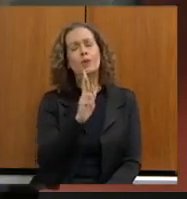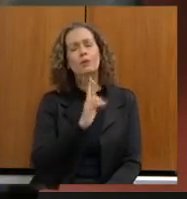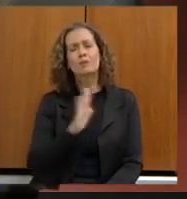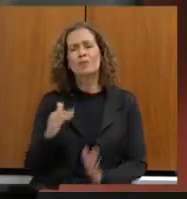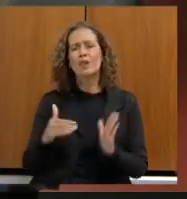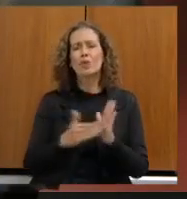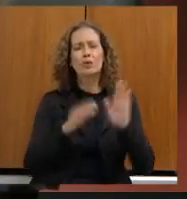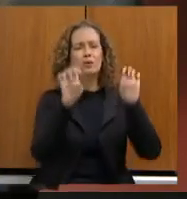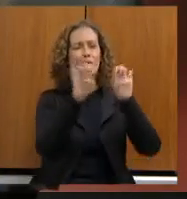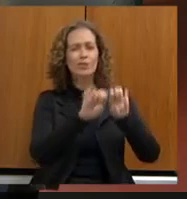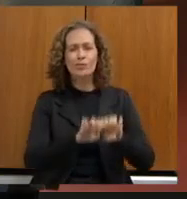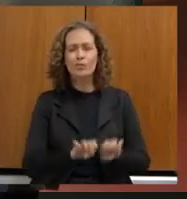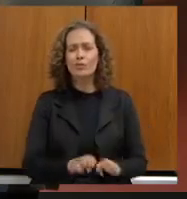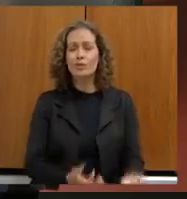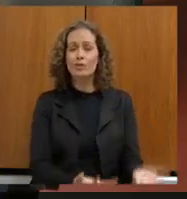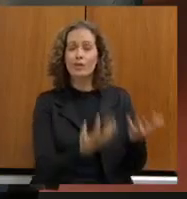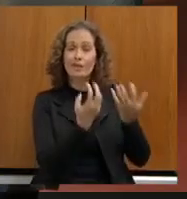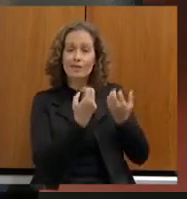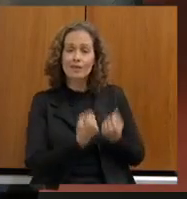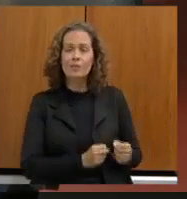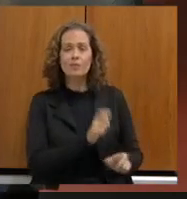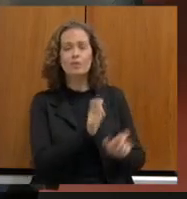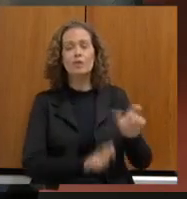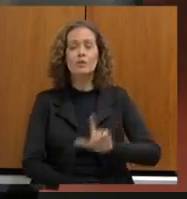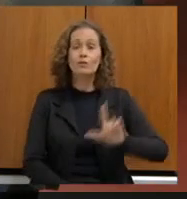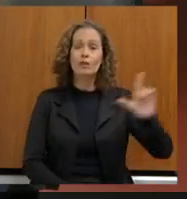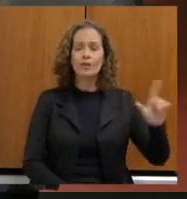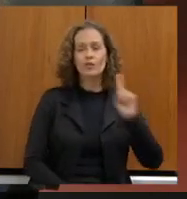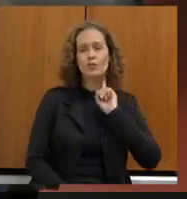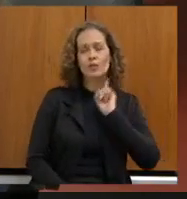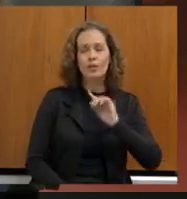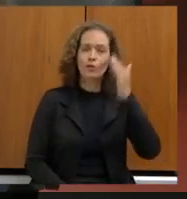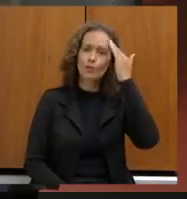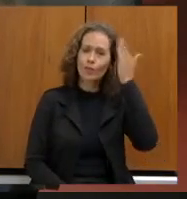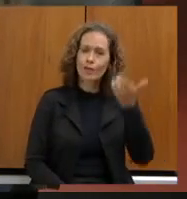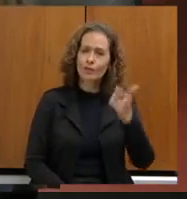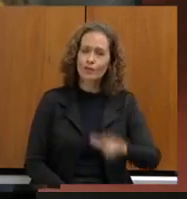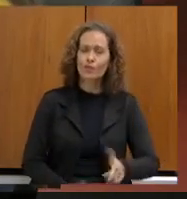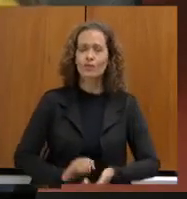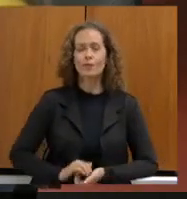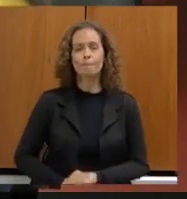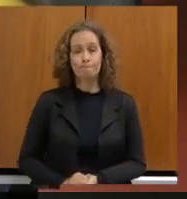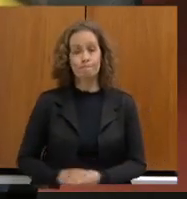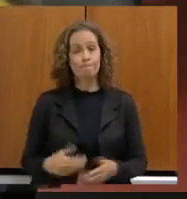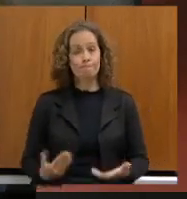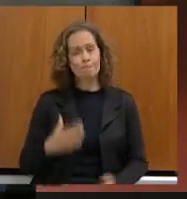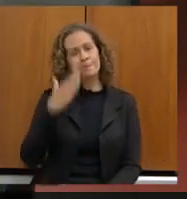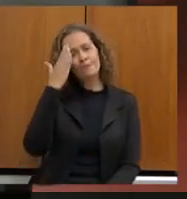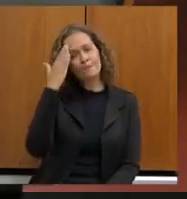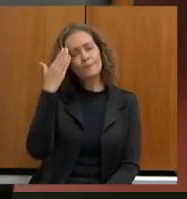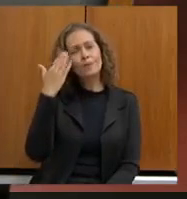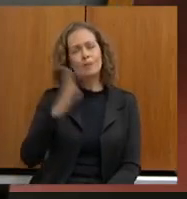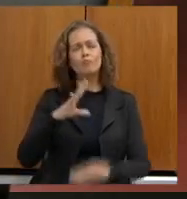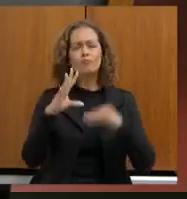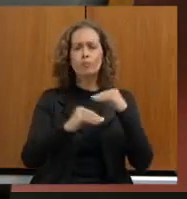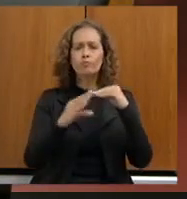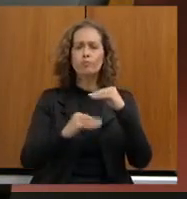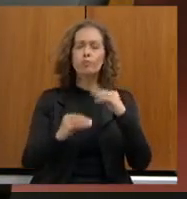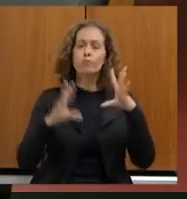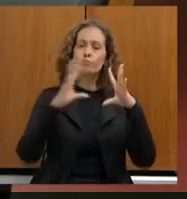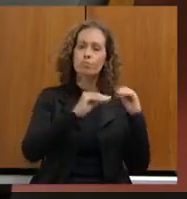aparelhos estruturas que recebem público no leste Mineiro Muito obrigado Mais uma vez agradecemos e as considerações